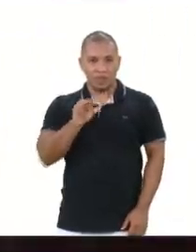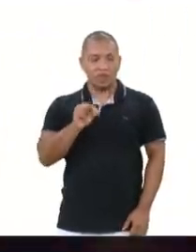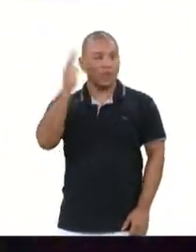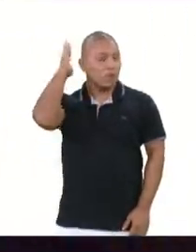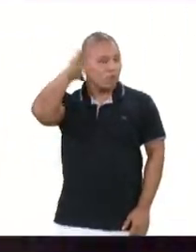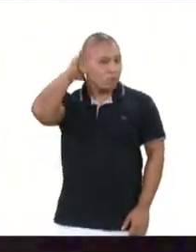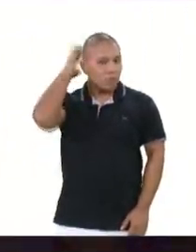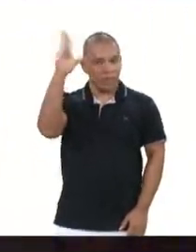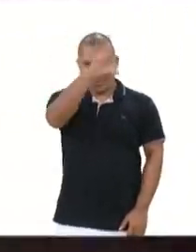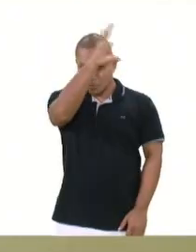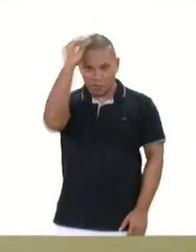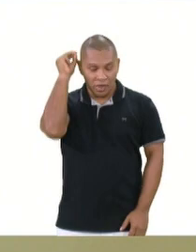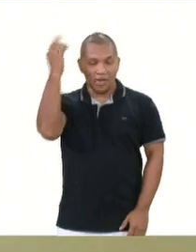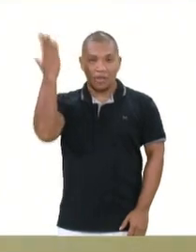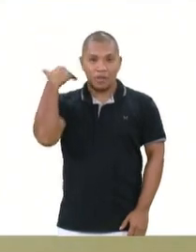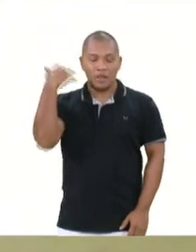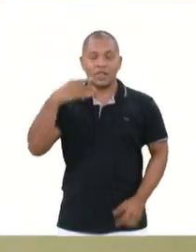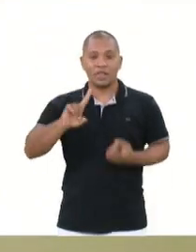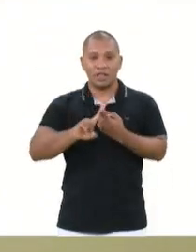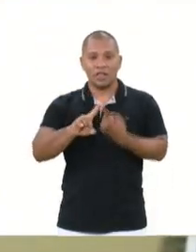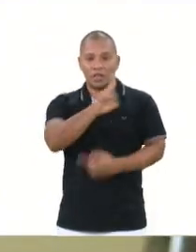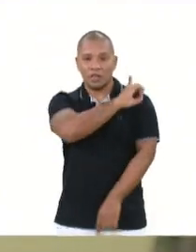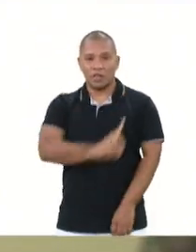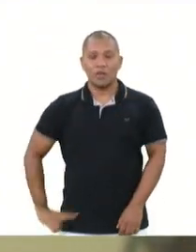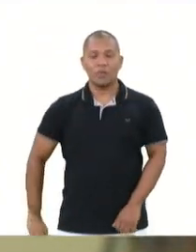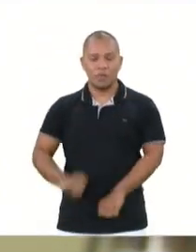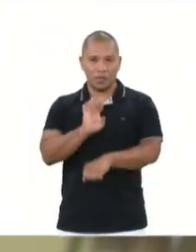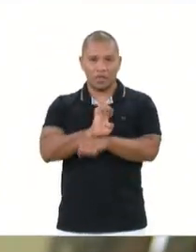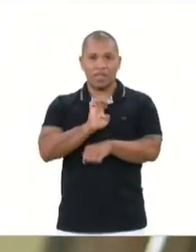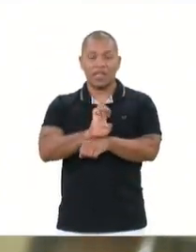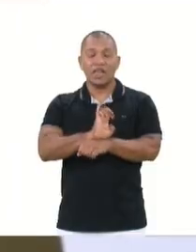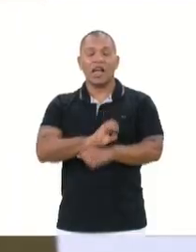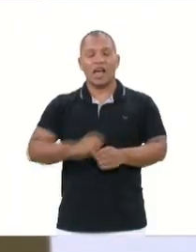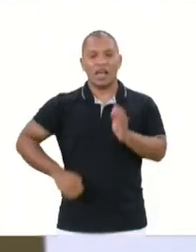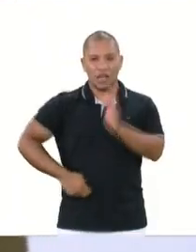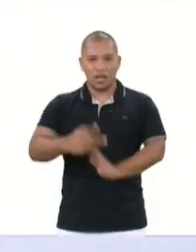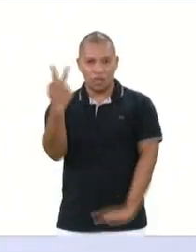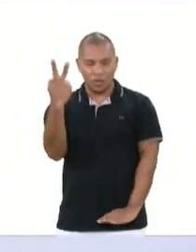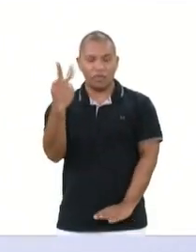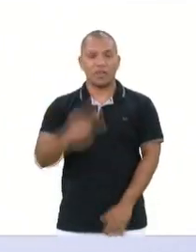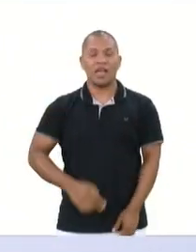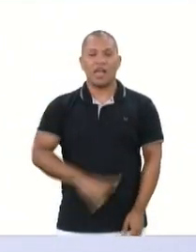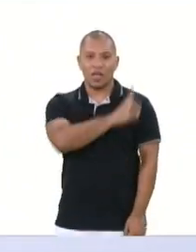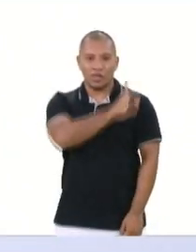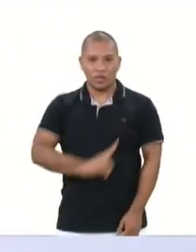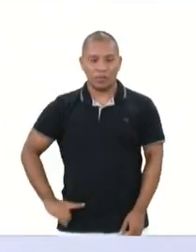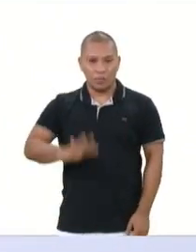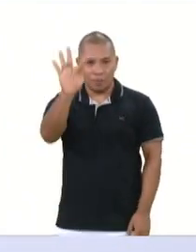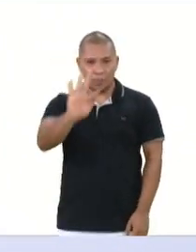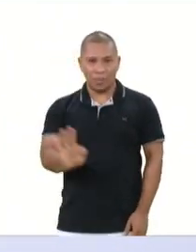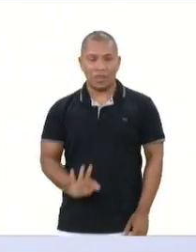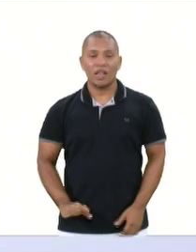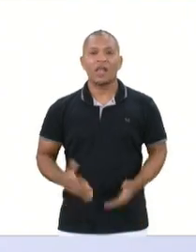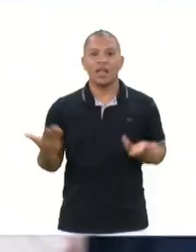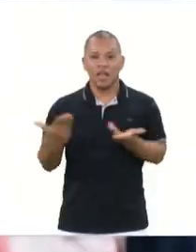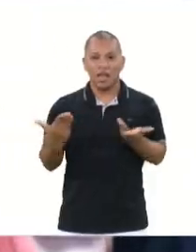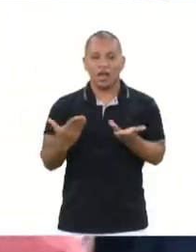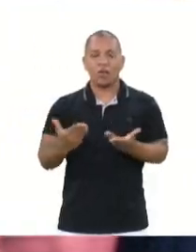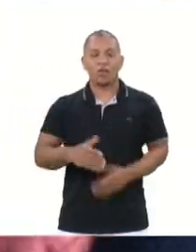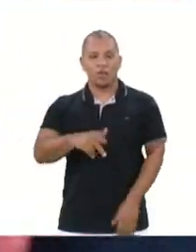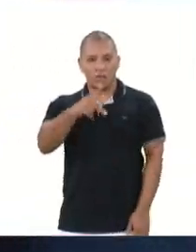deputado estadual por 3 mandatos e 2 vezes eleito deputado federal. Concorre à Prefeitura de Belém pelo Partido